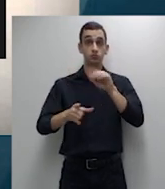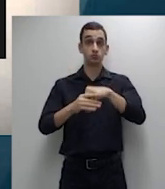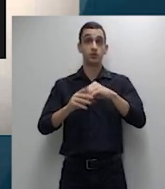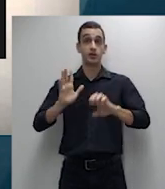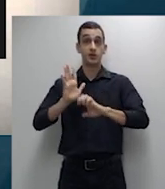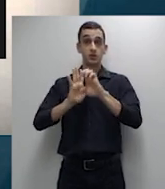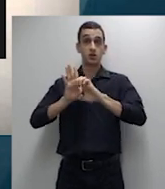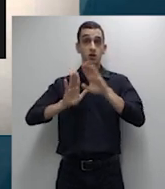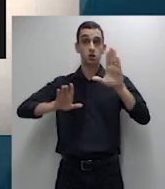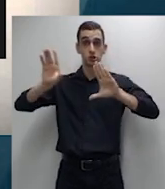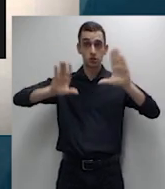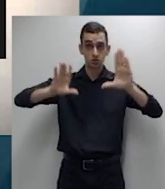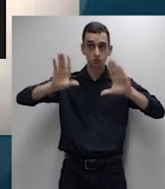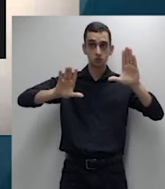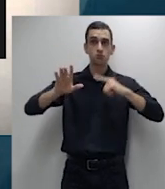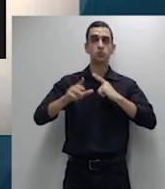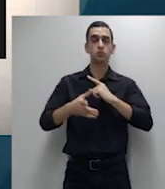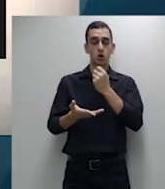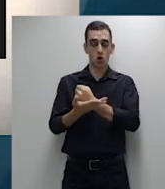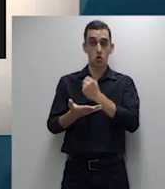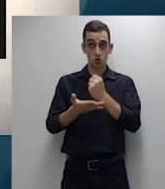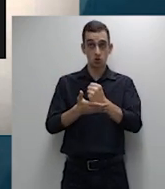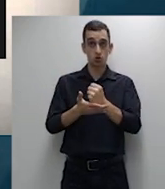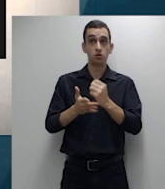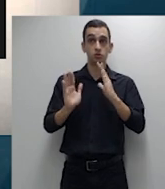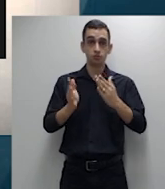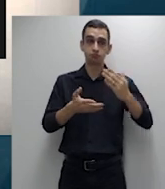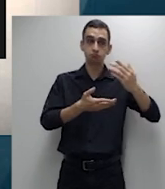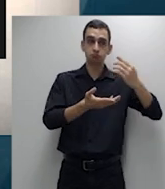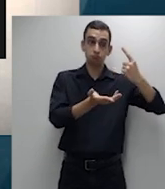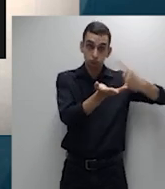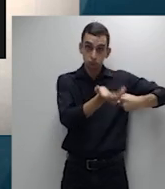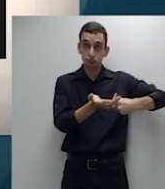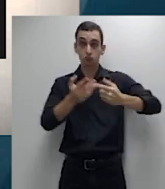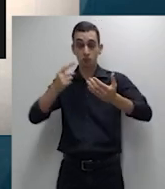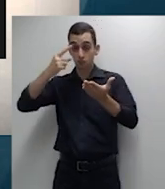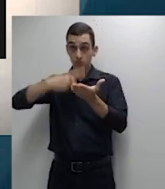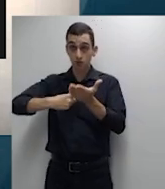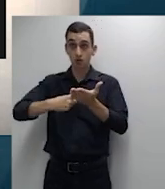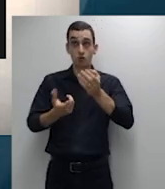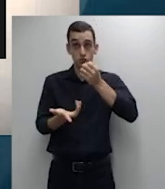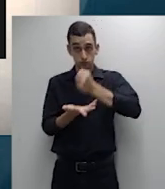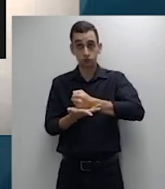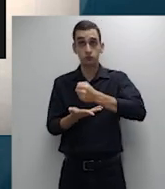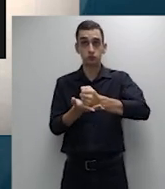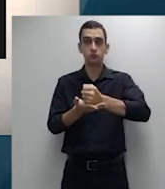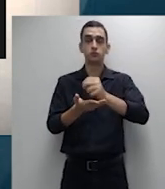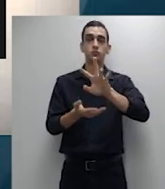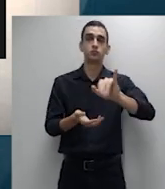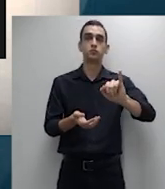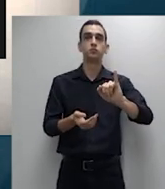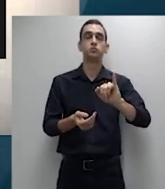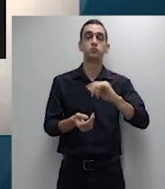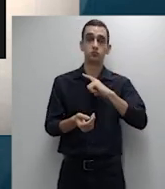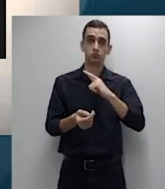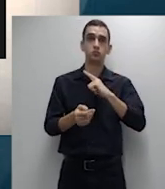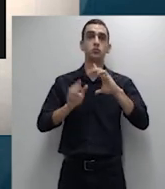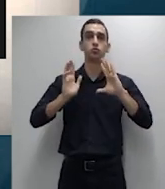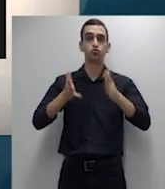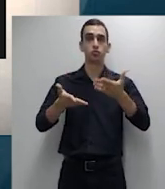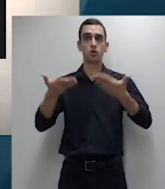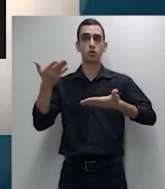e no respectivo contrato firmado com o poder concedente o Serra elemento a ser considerado no equilíbrio